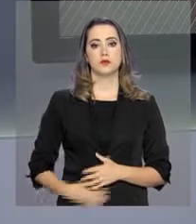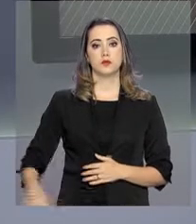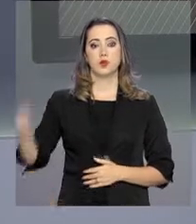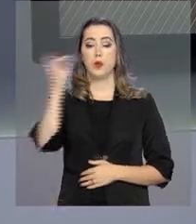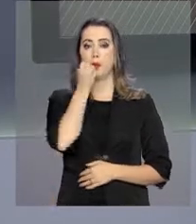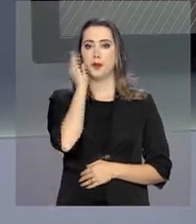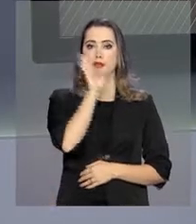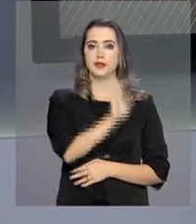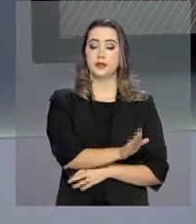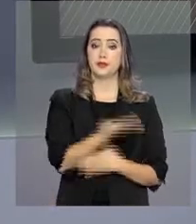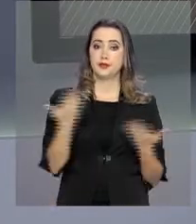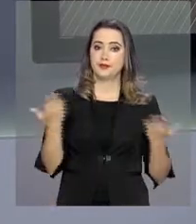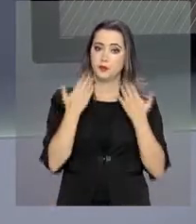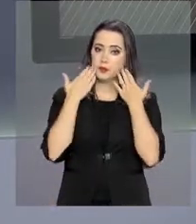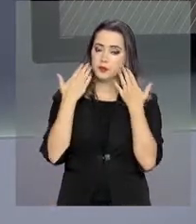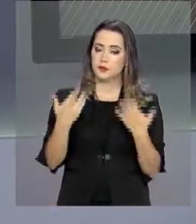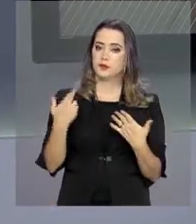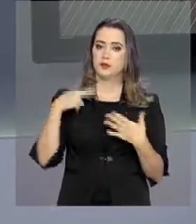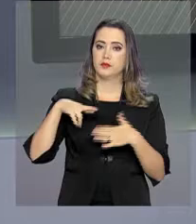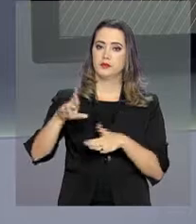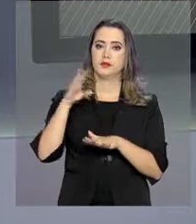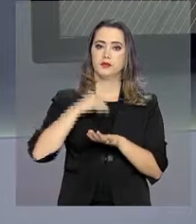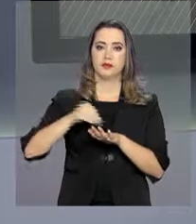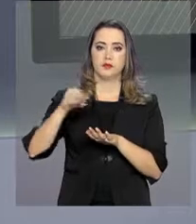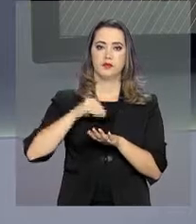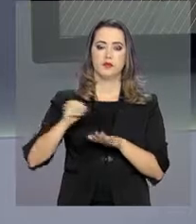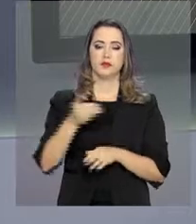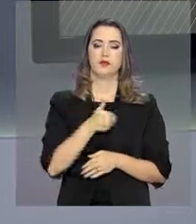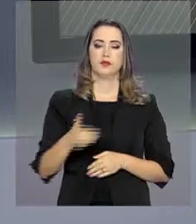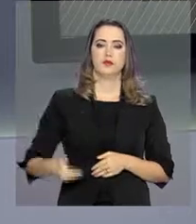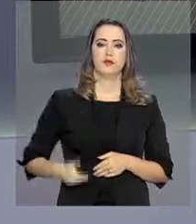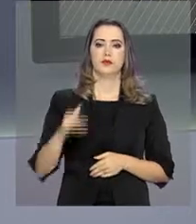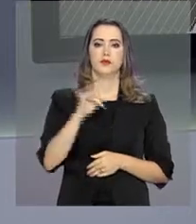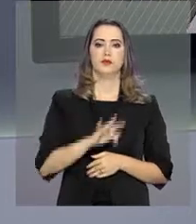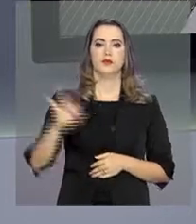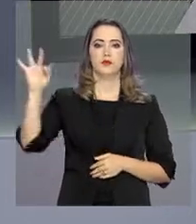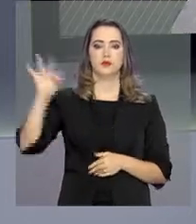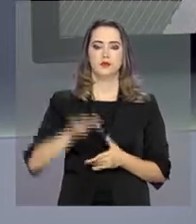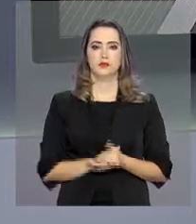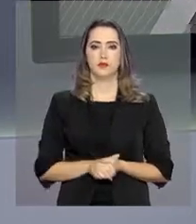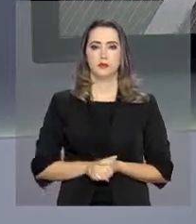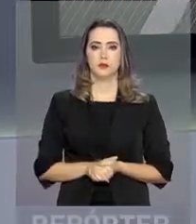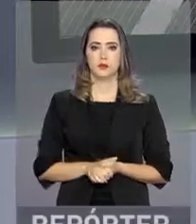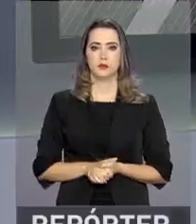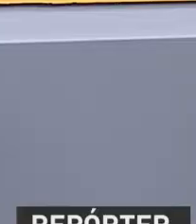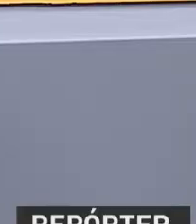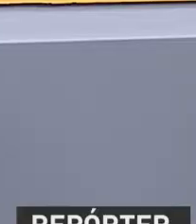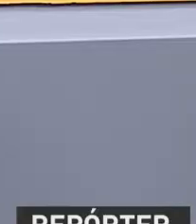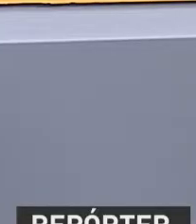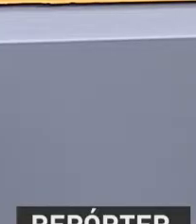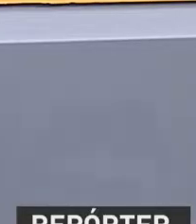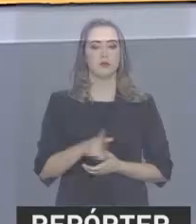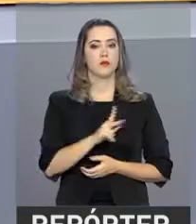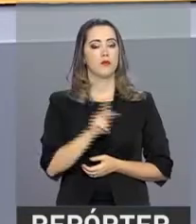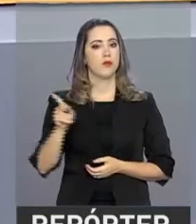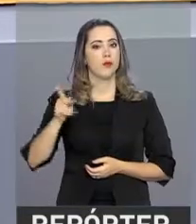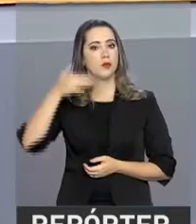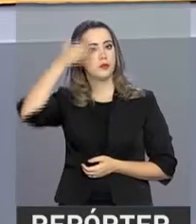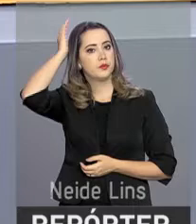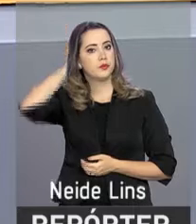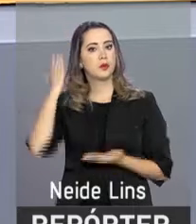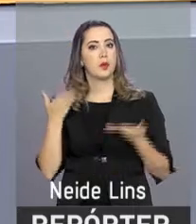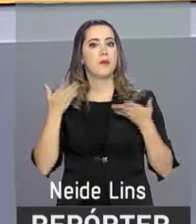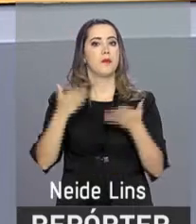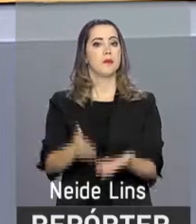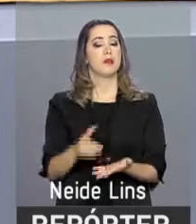Olá, boa tarde. Começa agora mais uma edição do Repórter NBR com as notícias do governo federal. O presidente Michel Temer